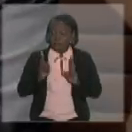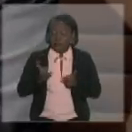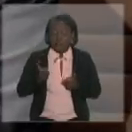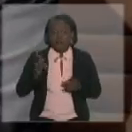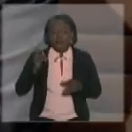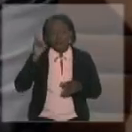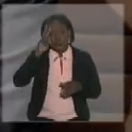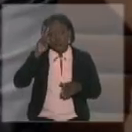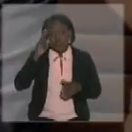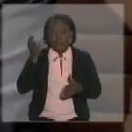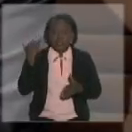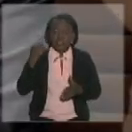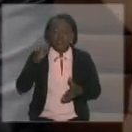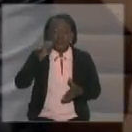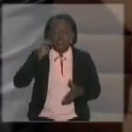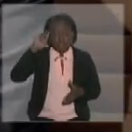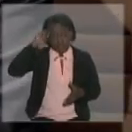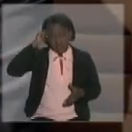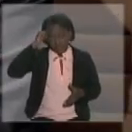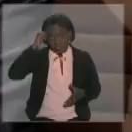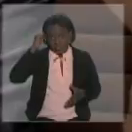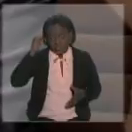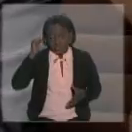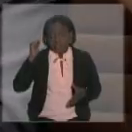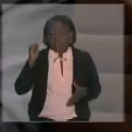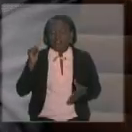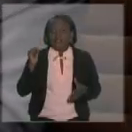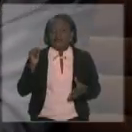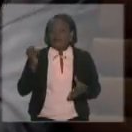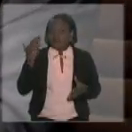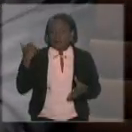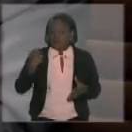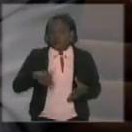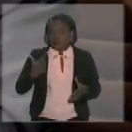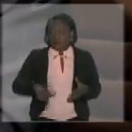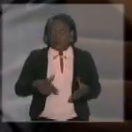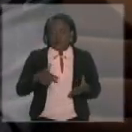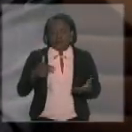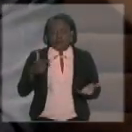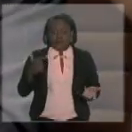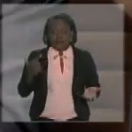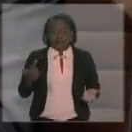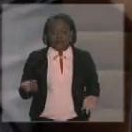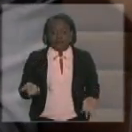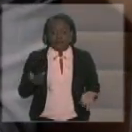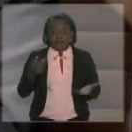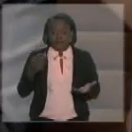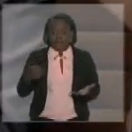processo que acontecia com as mulheres negras, né? Que não tinha as suas